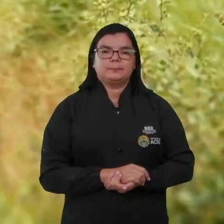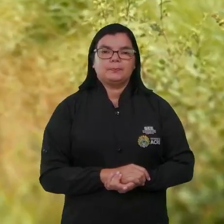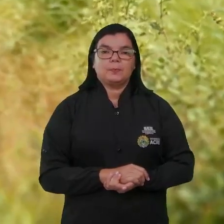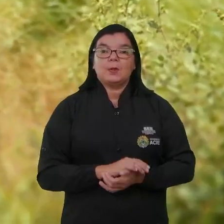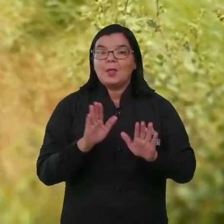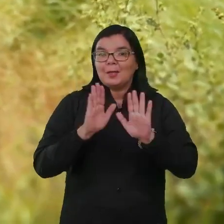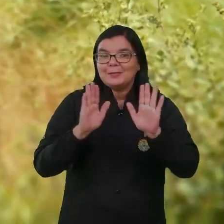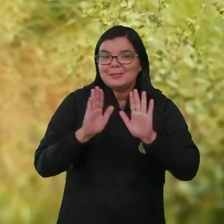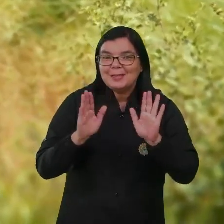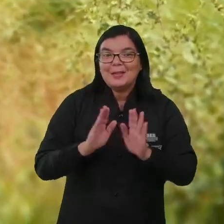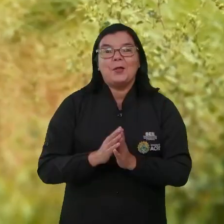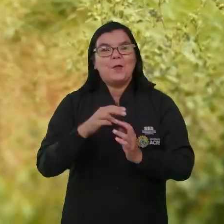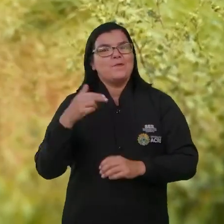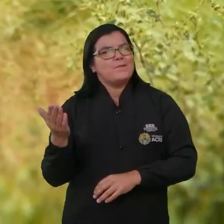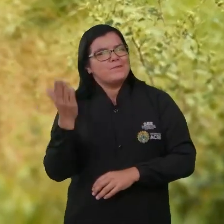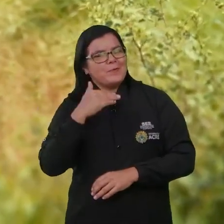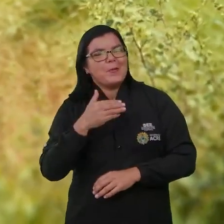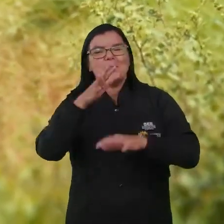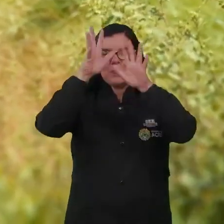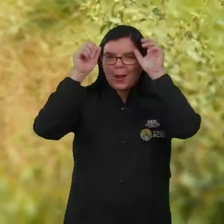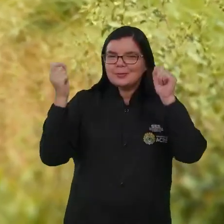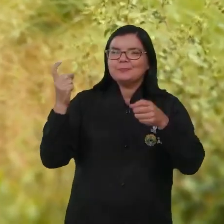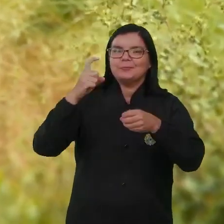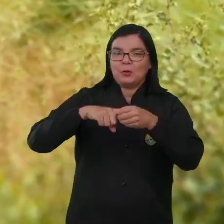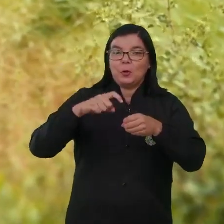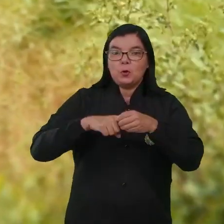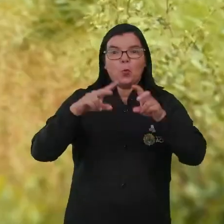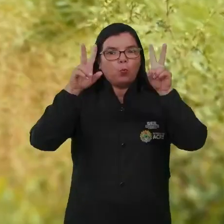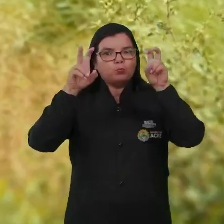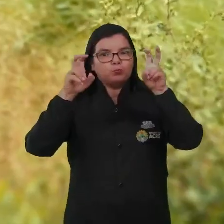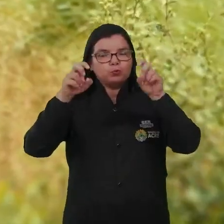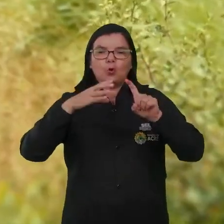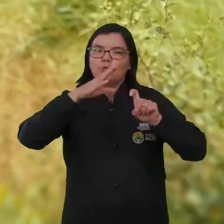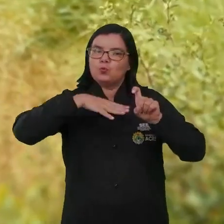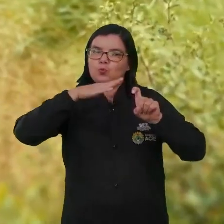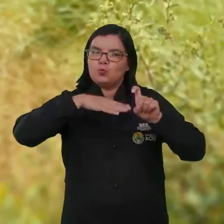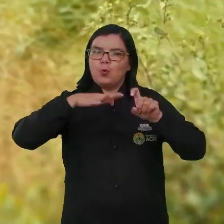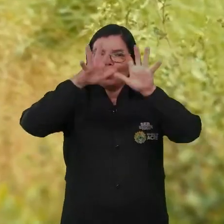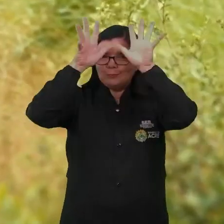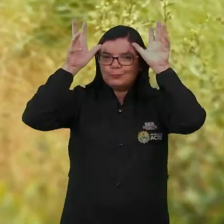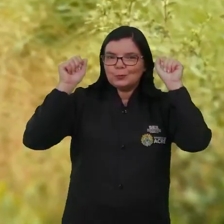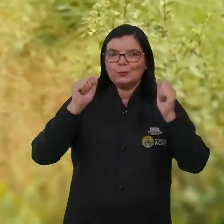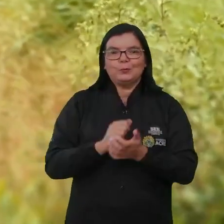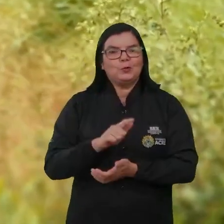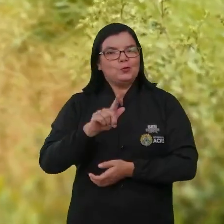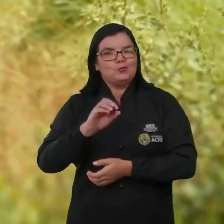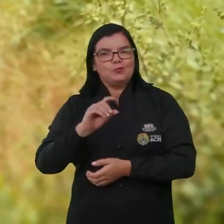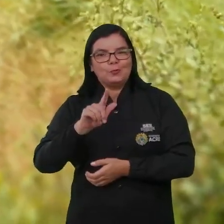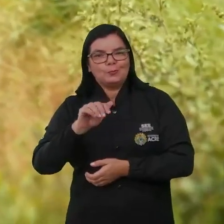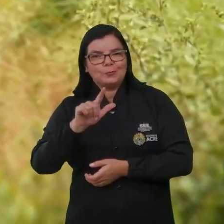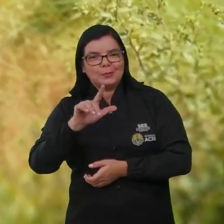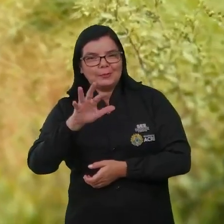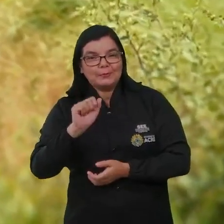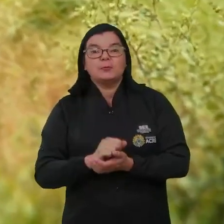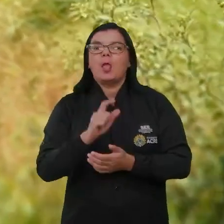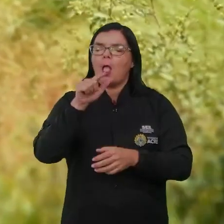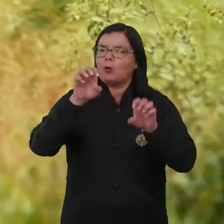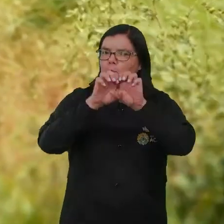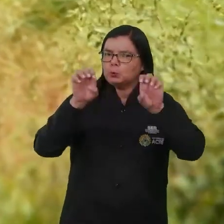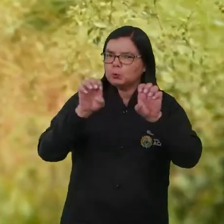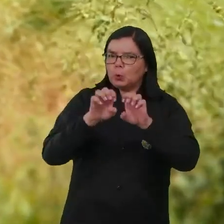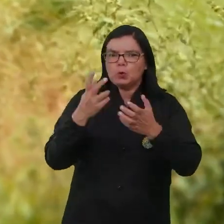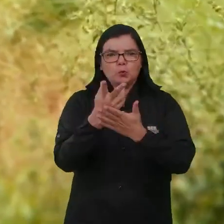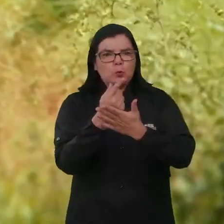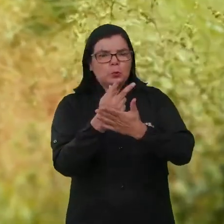E aí pessoal, o Vem Pro Acre está de volta e agora com um dos temas mais mitológicos do nosso Acre, os geoglifos. Essas estruturas